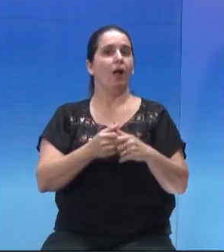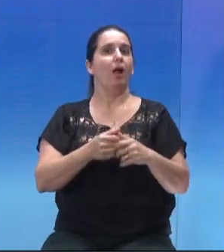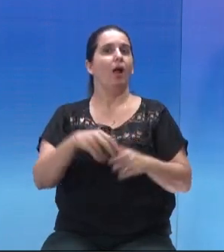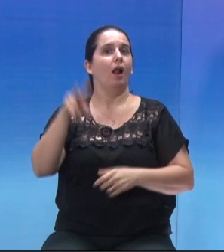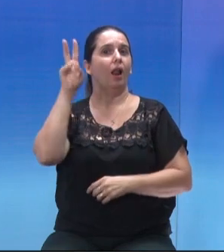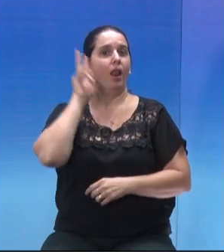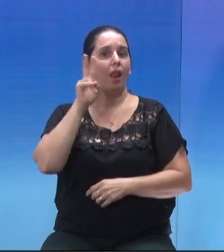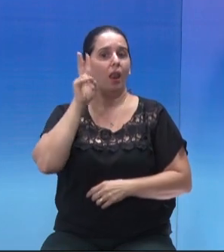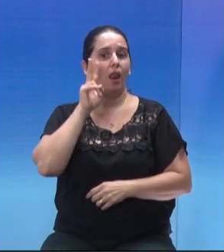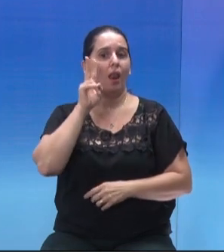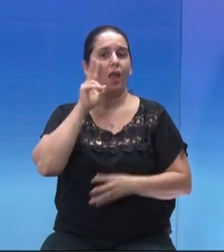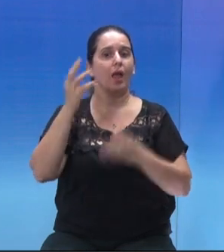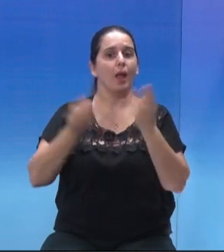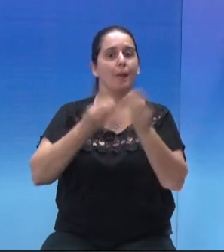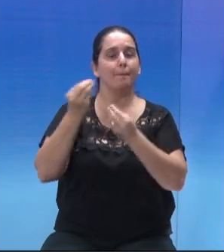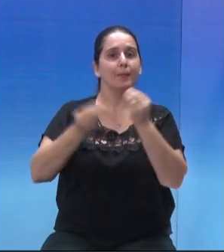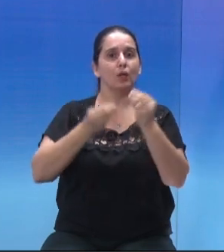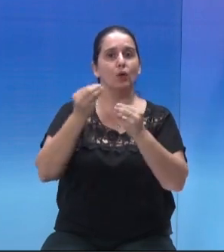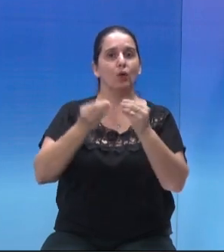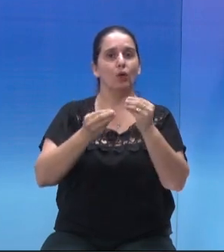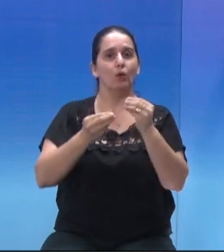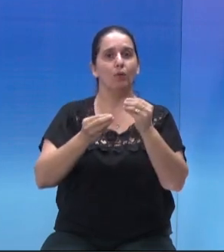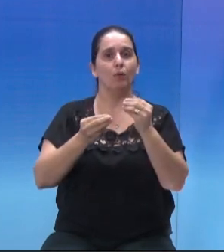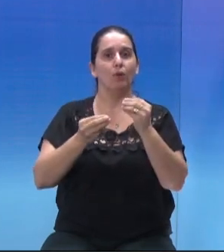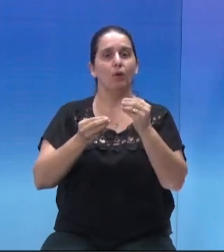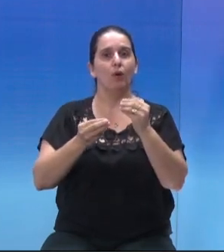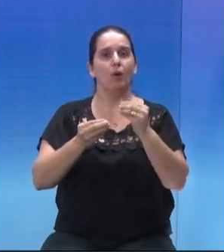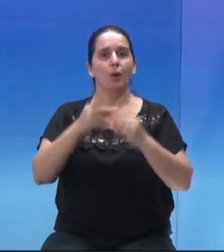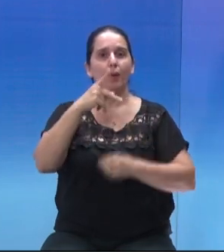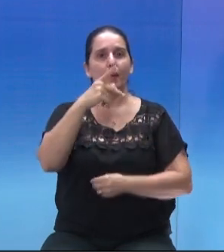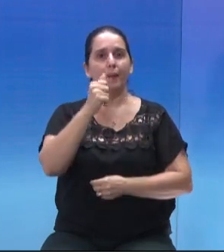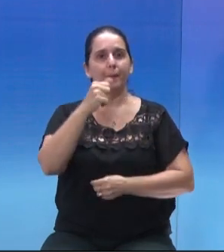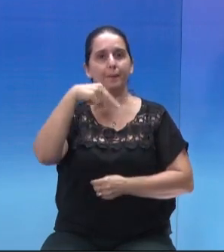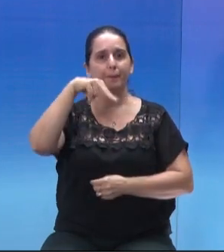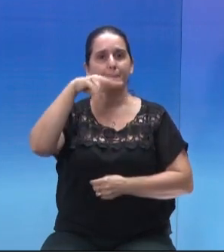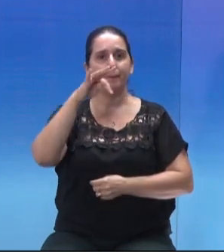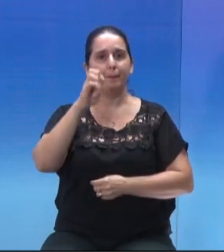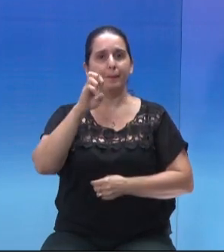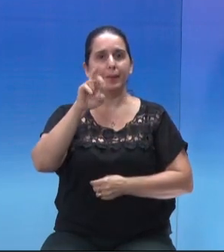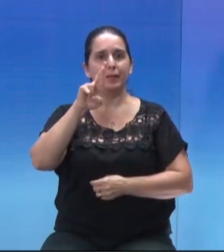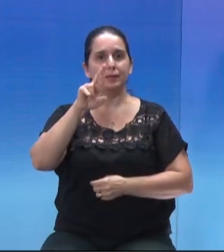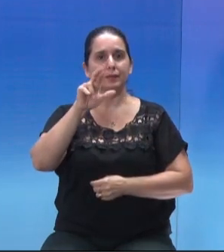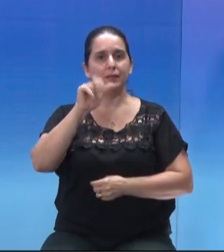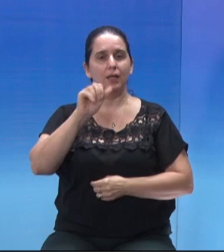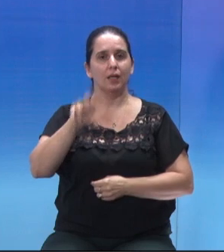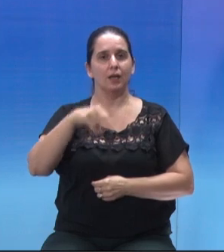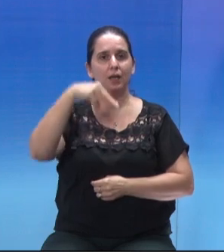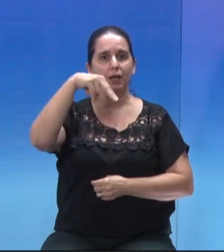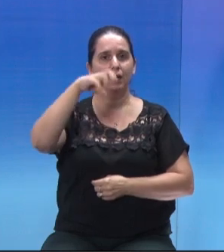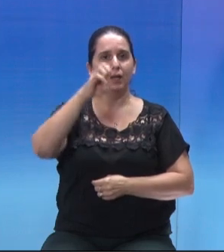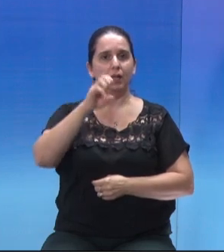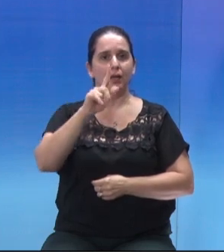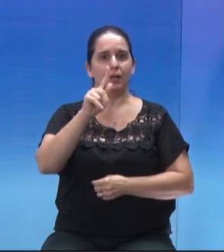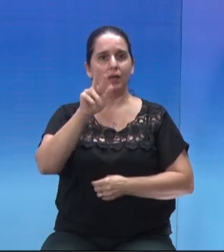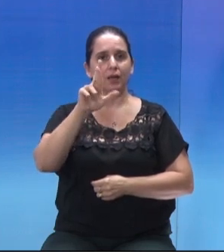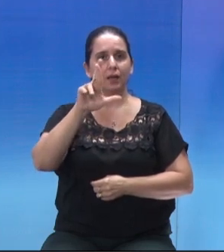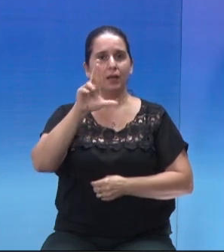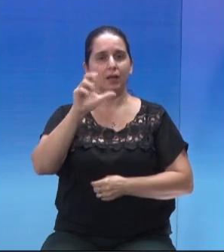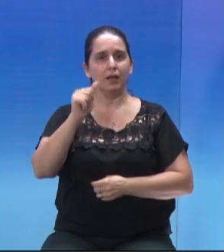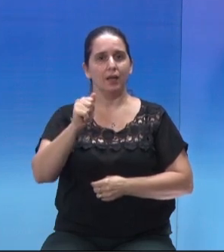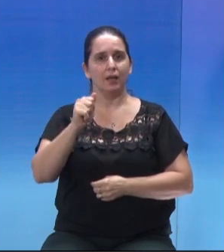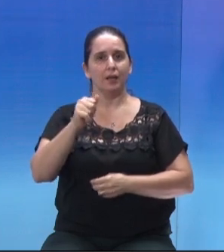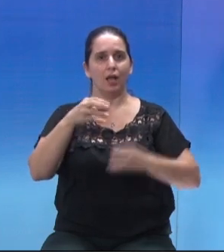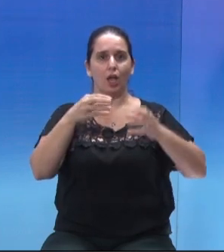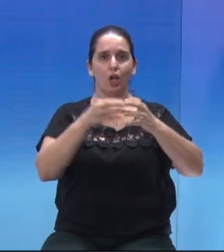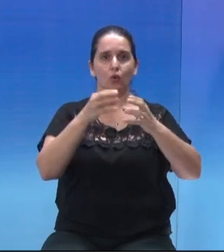símbolo deles aqui, ó, o punho de ferro, tá? Então, Pantera Negra é um partido socialista